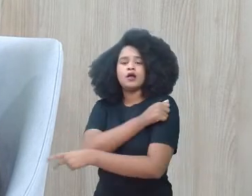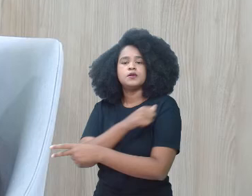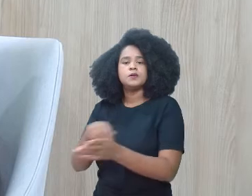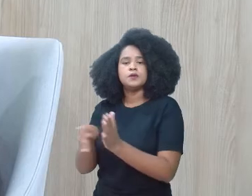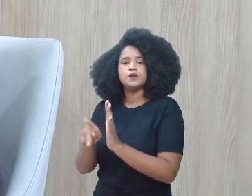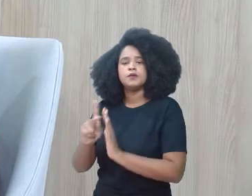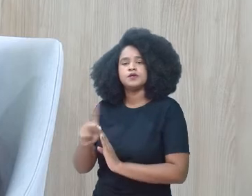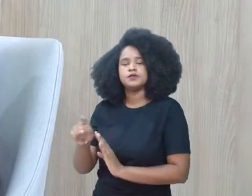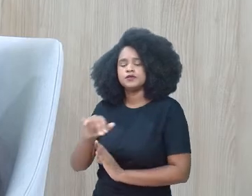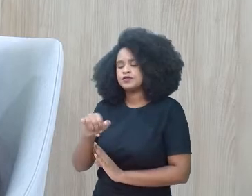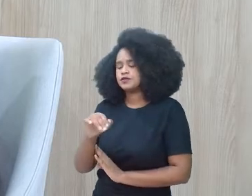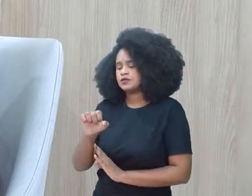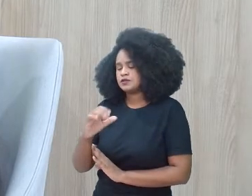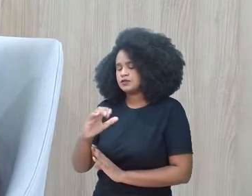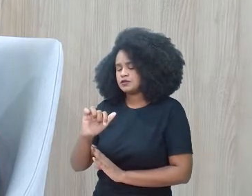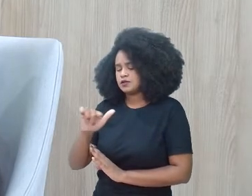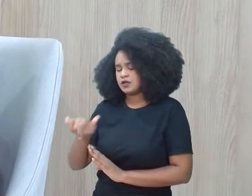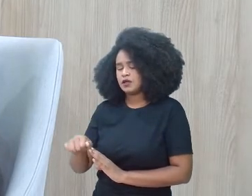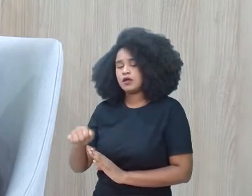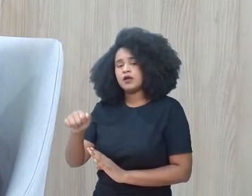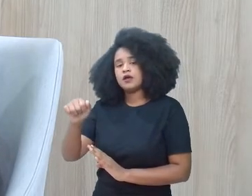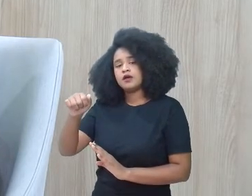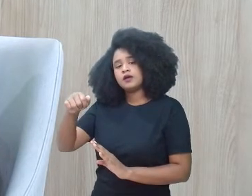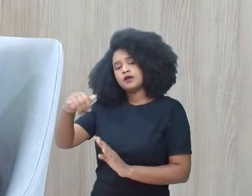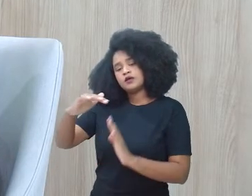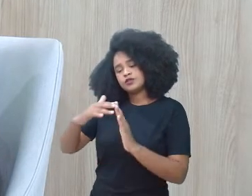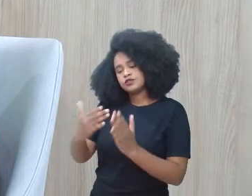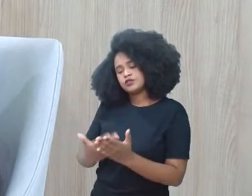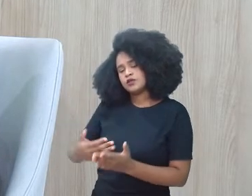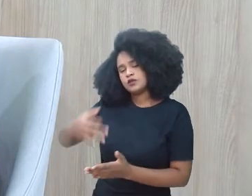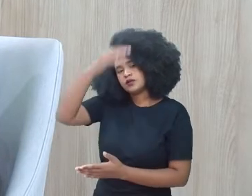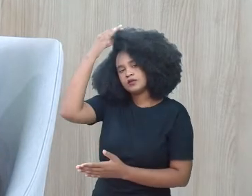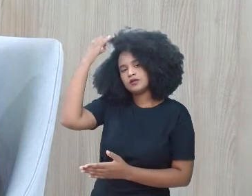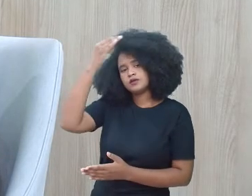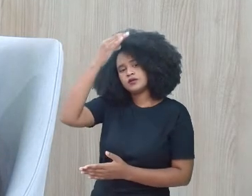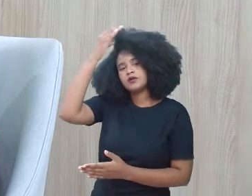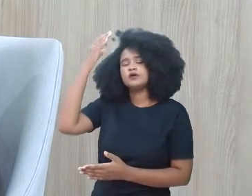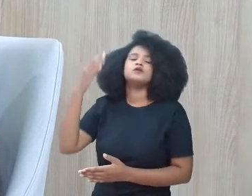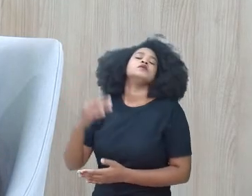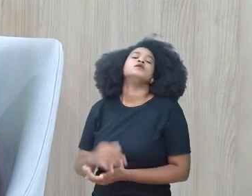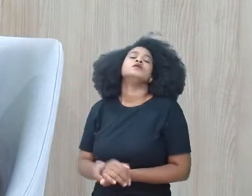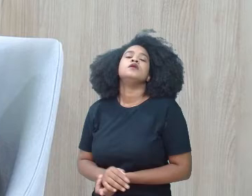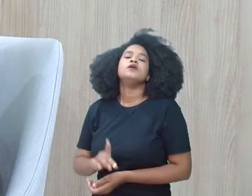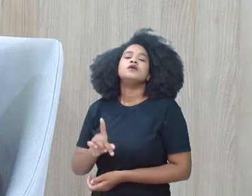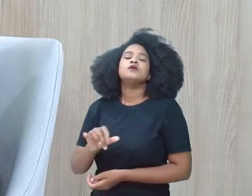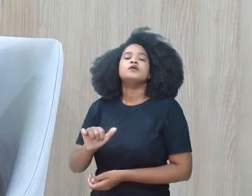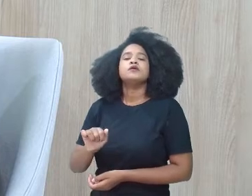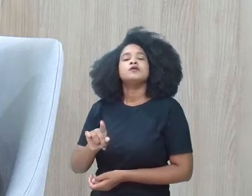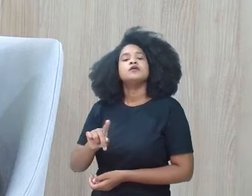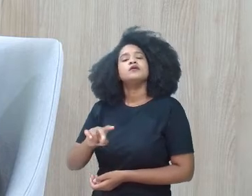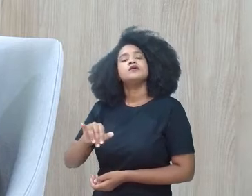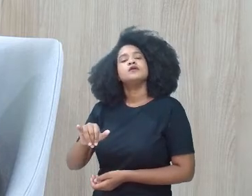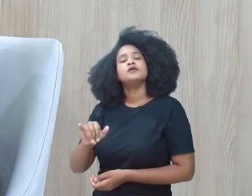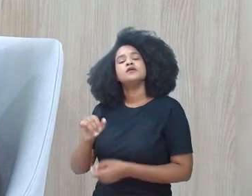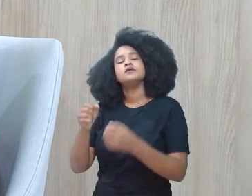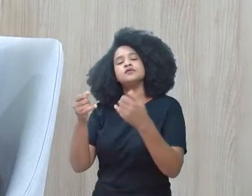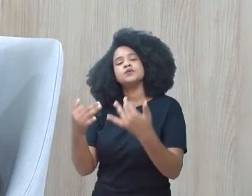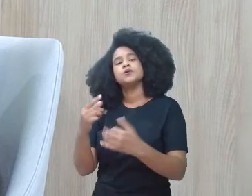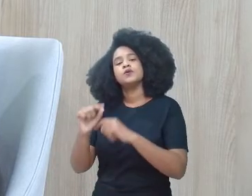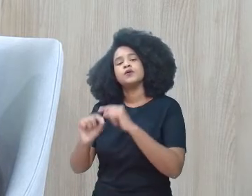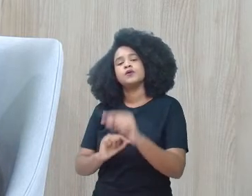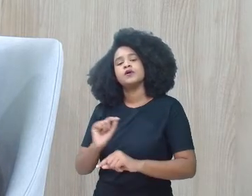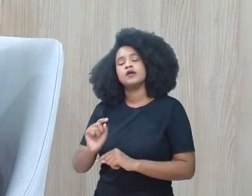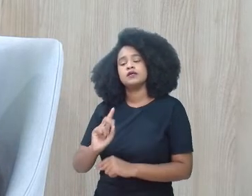da Escola Divino Espírito Santo. Sim. E aí o Davi fala uma coisa que é bem bacana, é manter o espírito